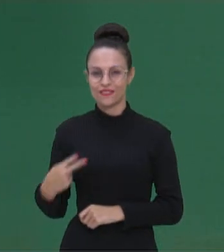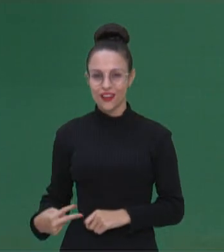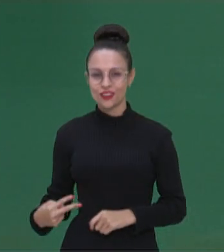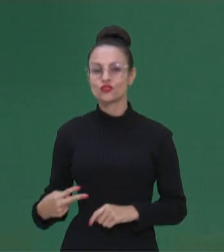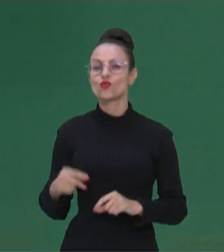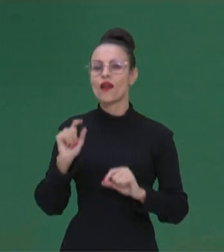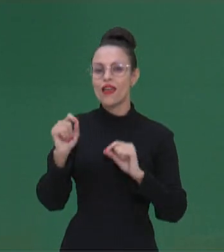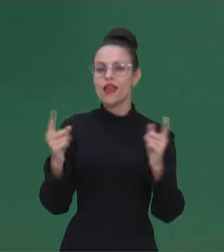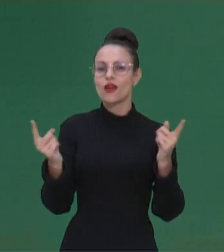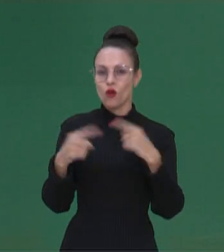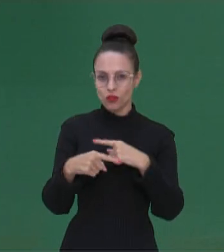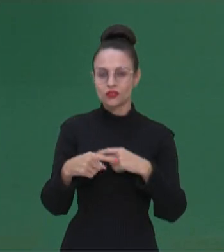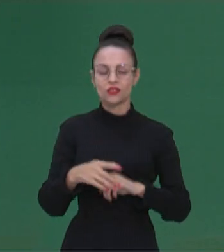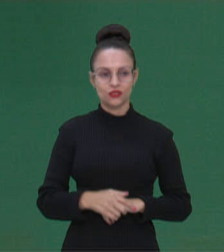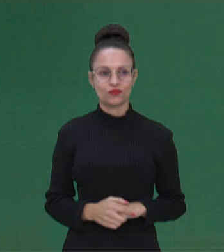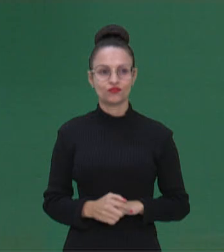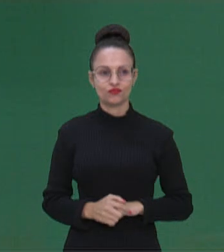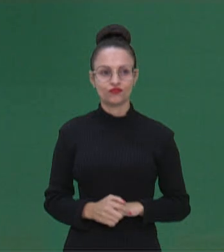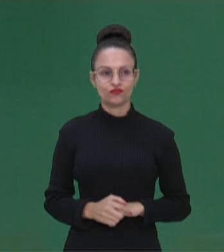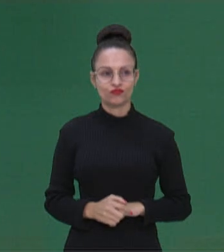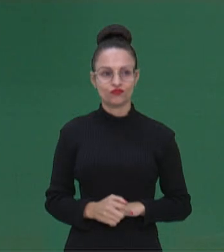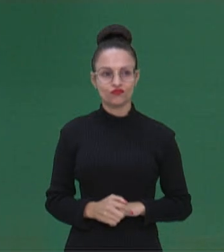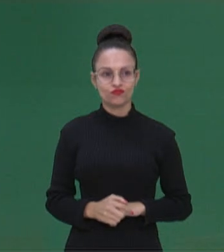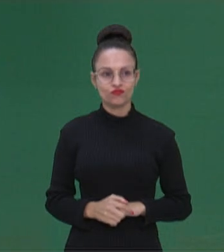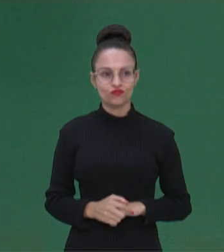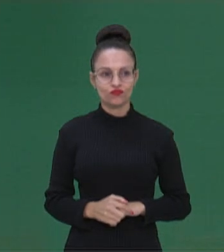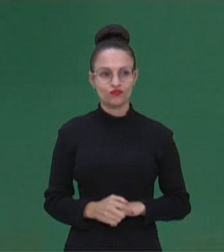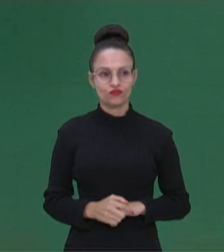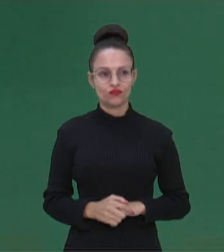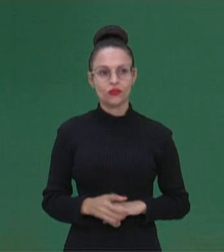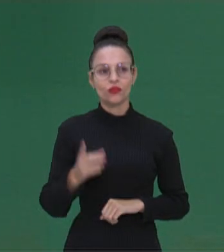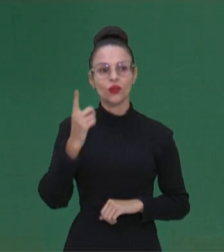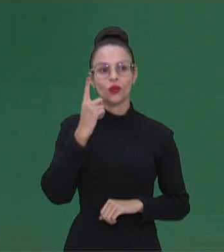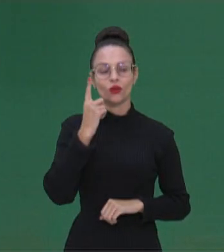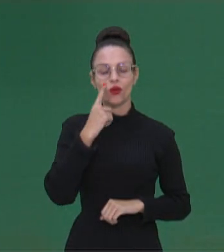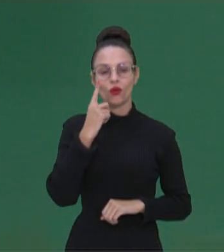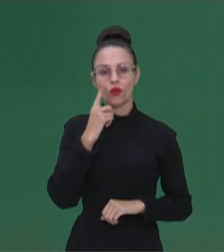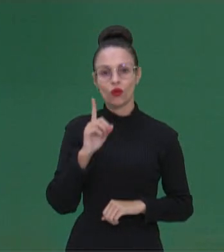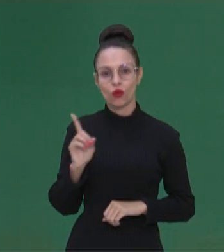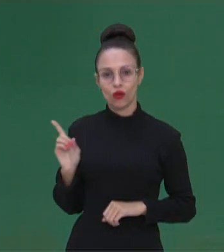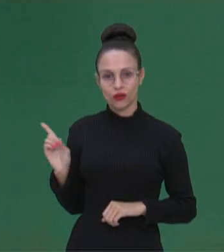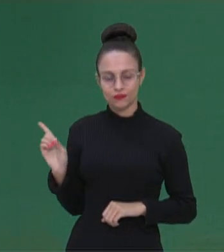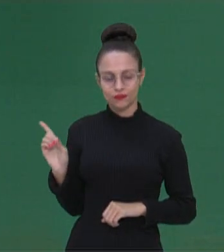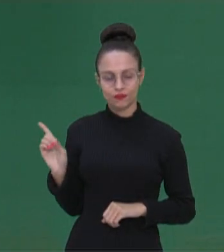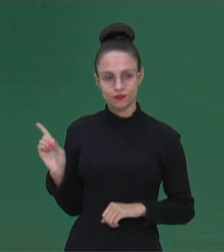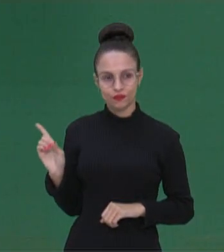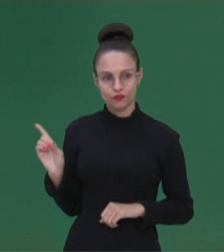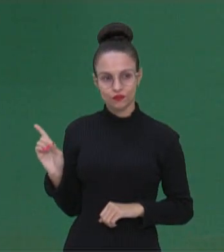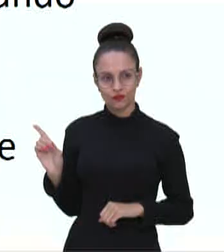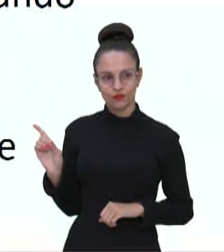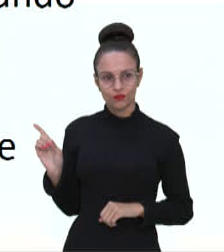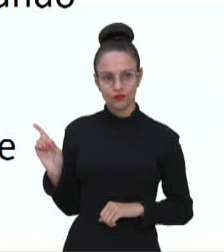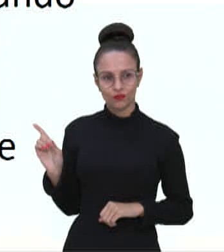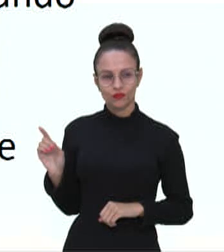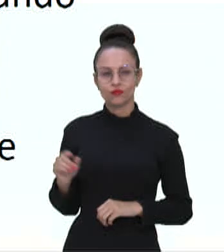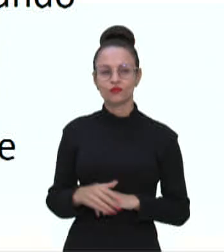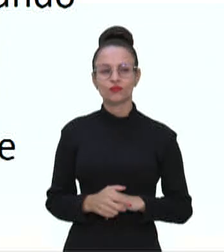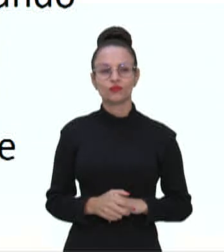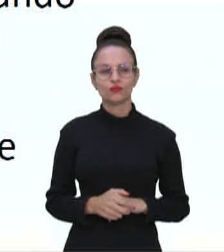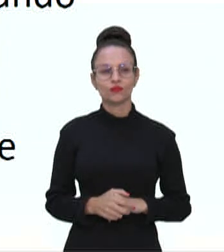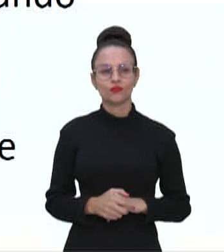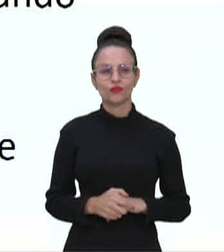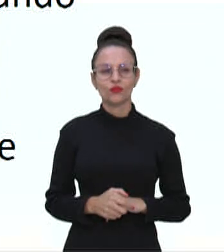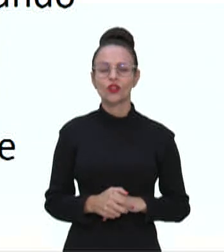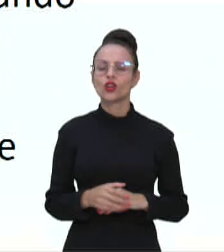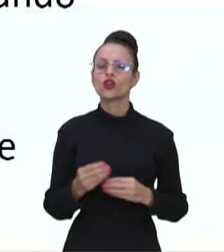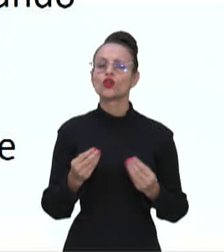de oposição, certo? Agora, olhem lá, nessa tirinha do Garfield, olha, como estava o